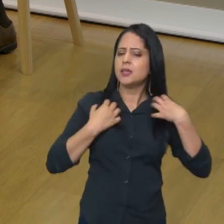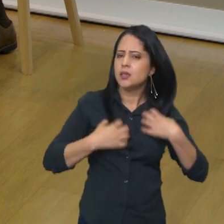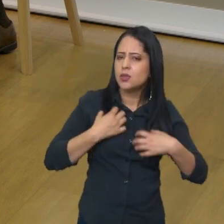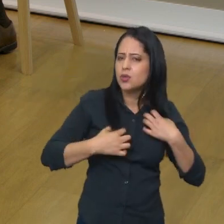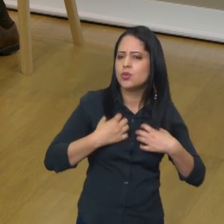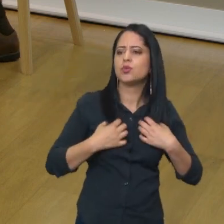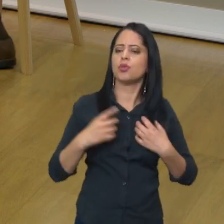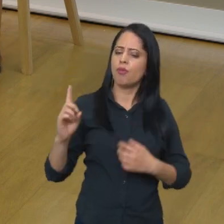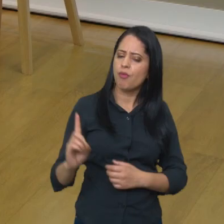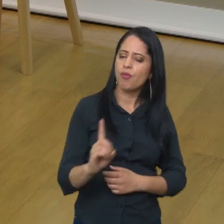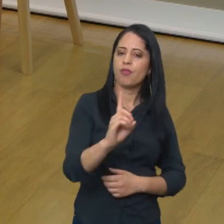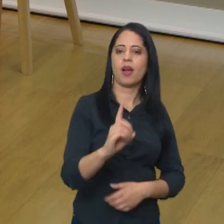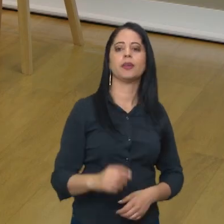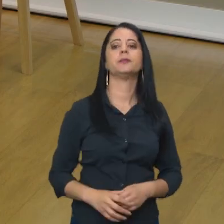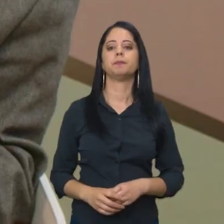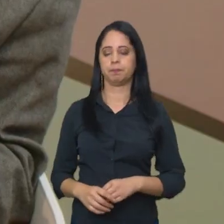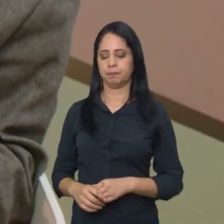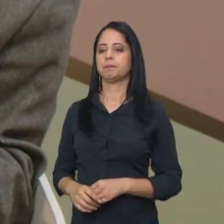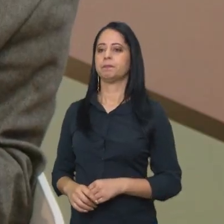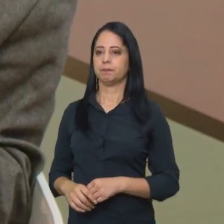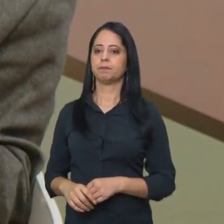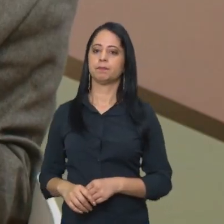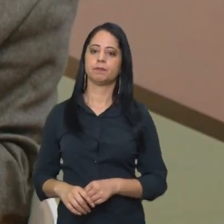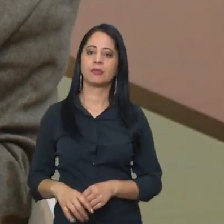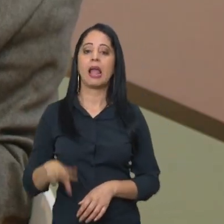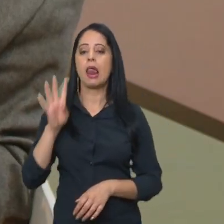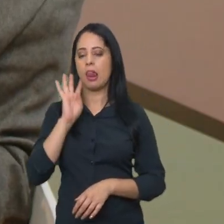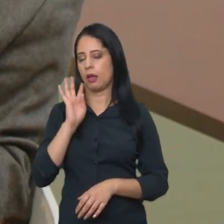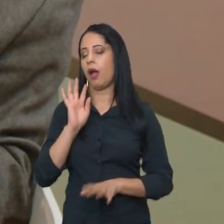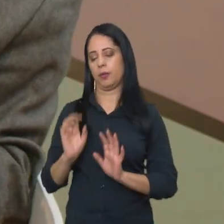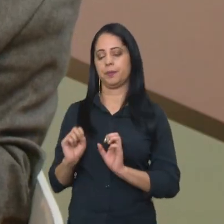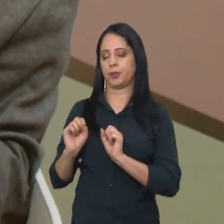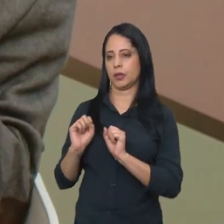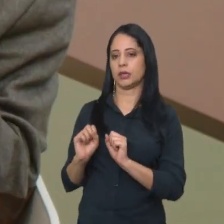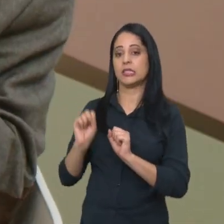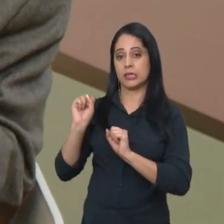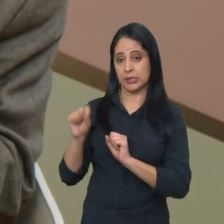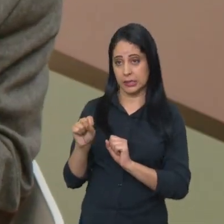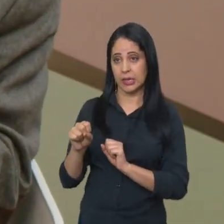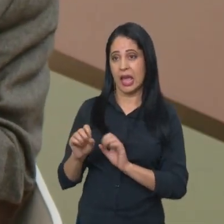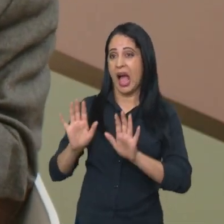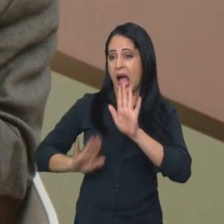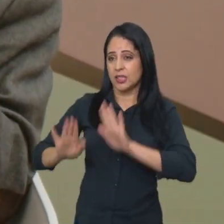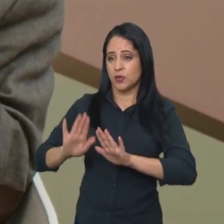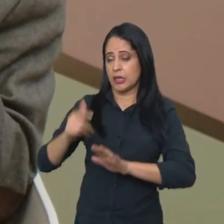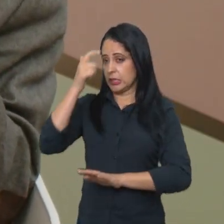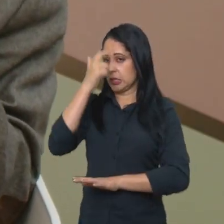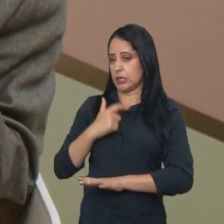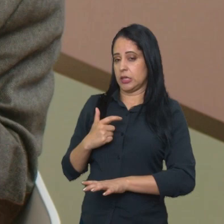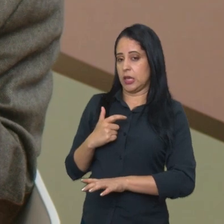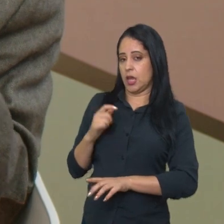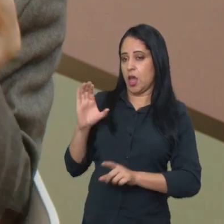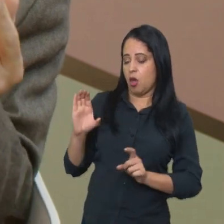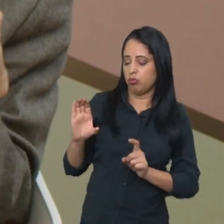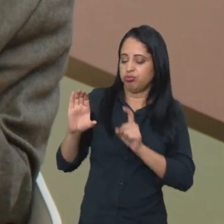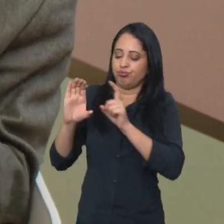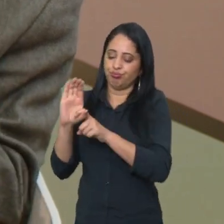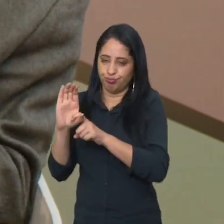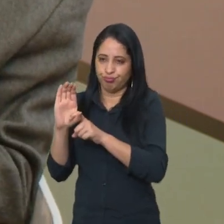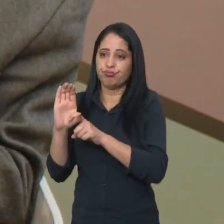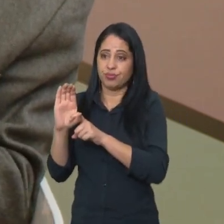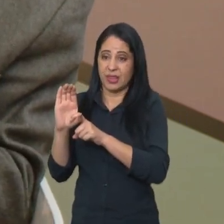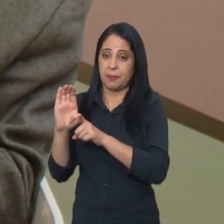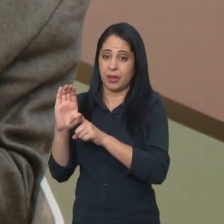negócio legal, que assim, tudo bem, eu posso precisar de alguém me ajudar. Sou dependente. Sim. Independência e